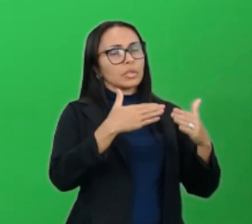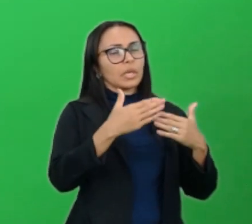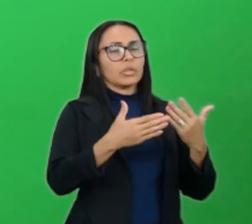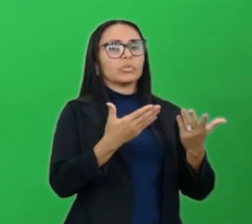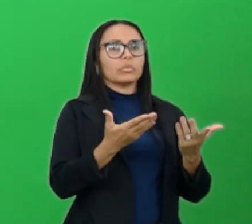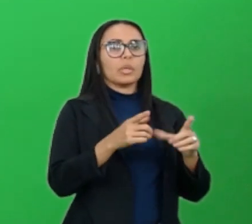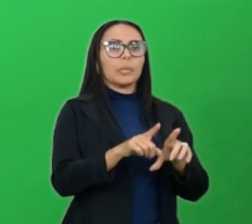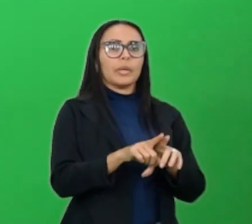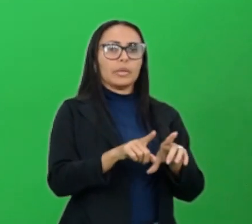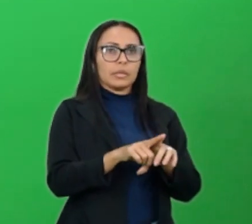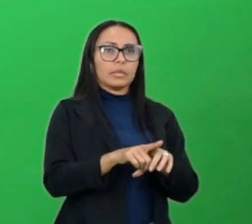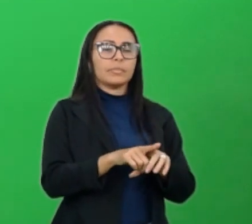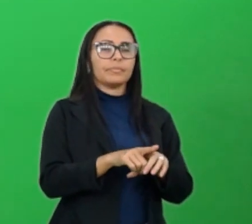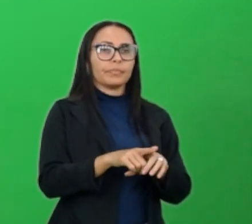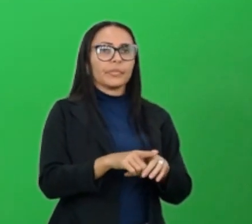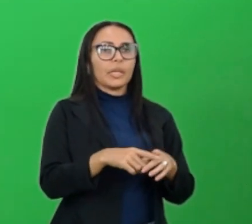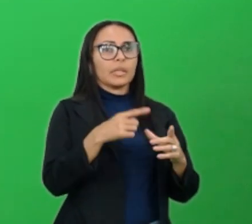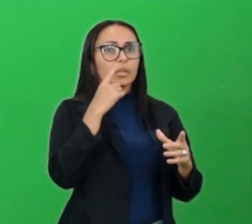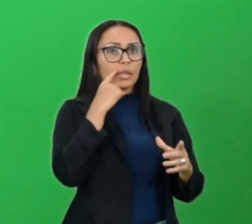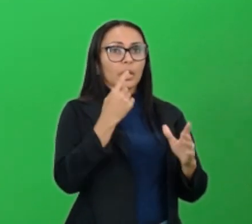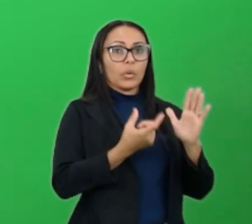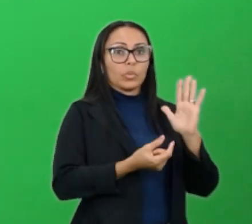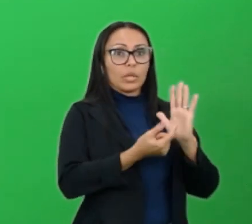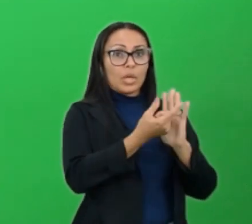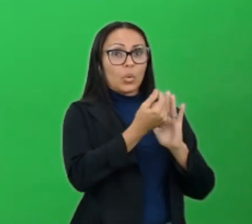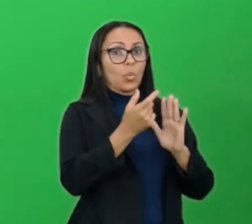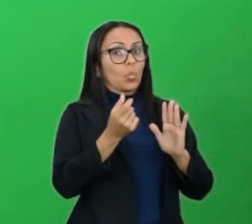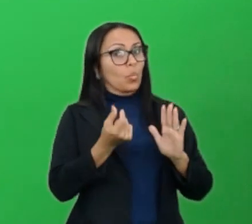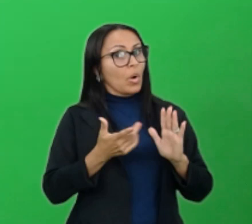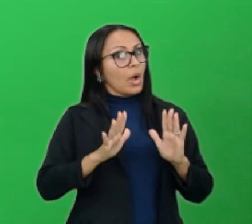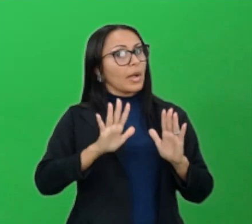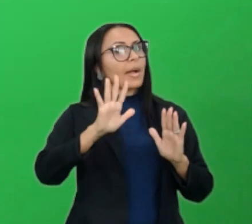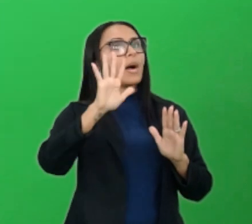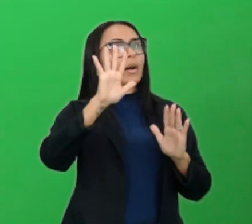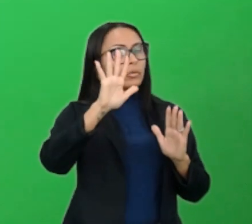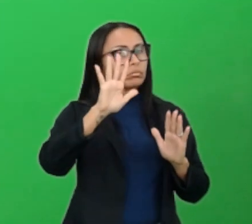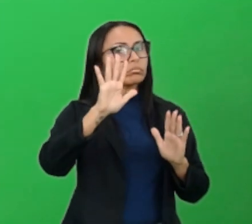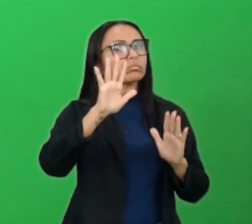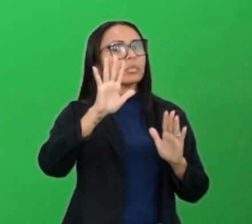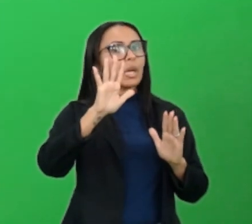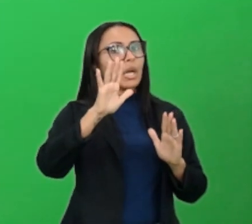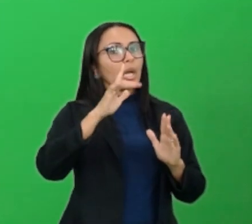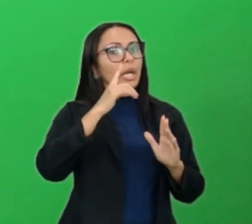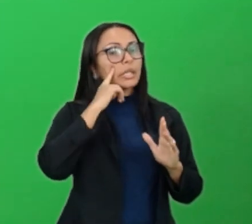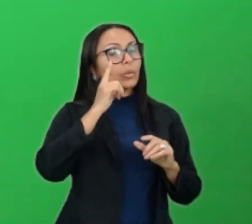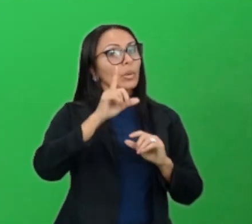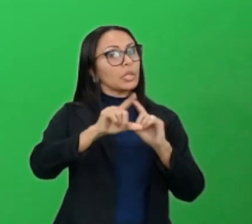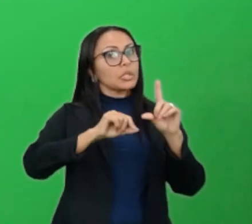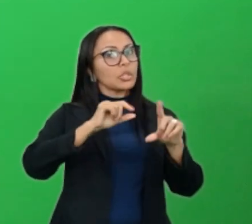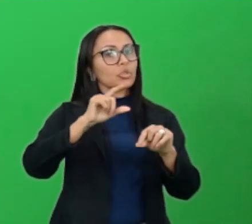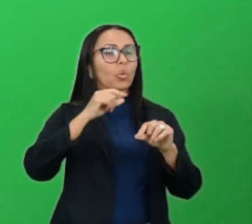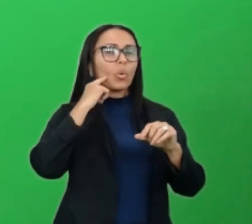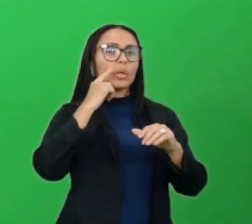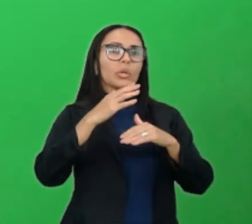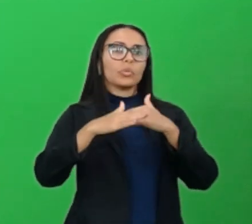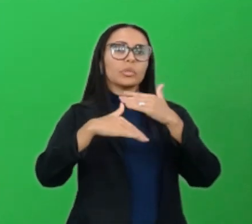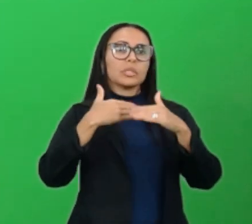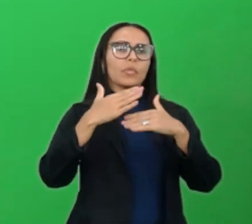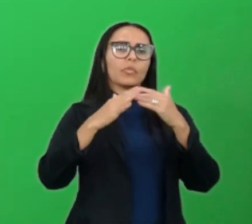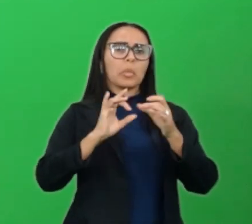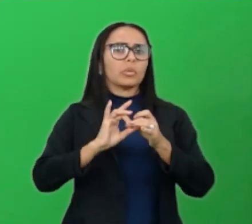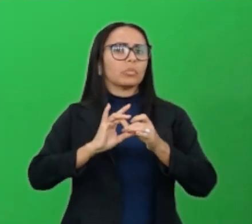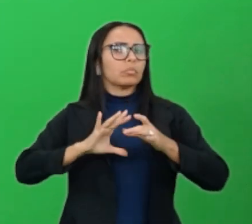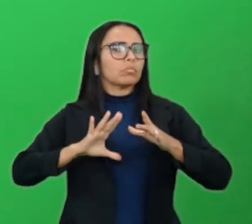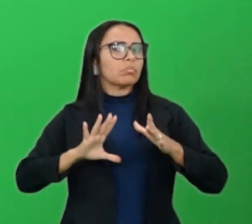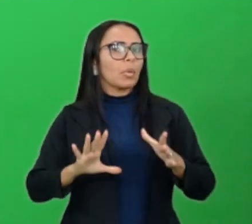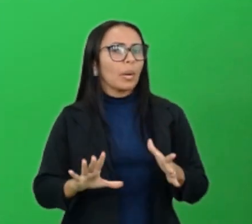tendo um custo muito elevado. Então ele termina optando por um modelo de desenvolvimento aberto ou mesmo por